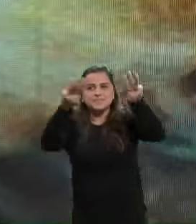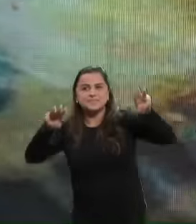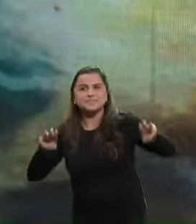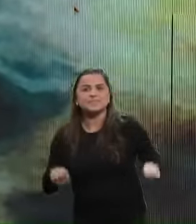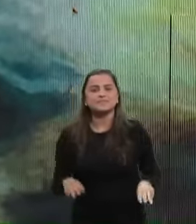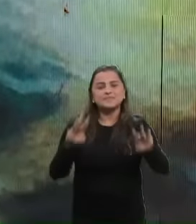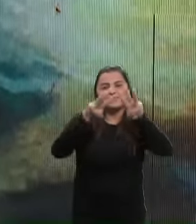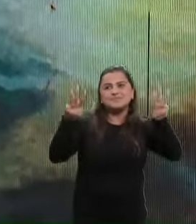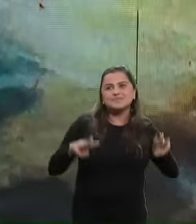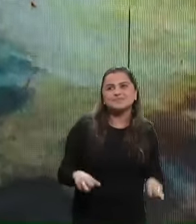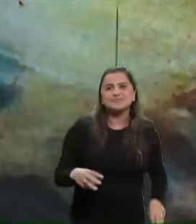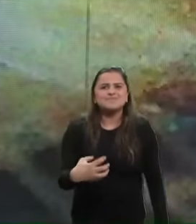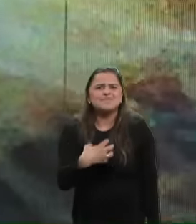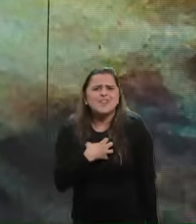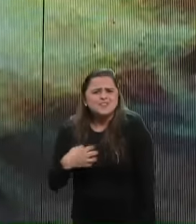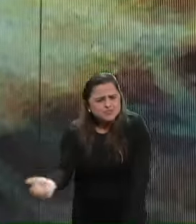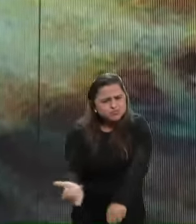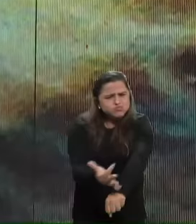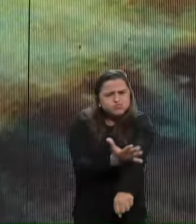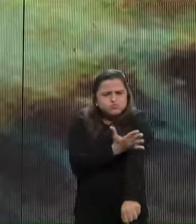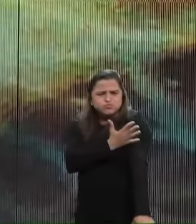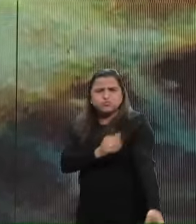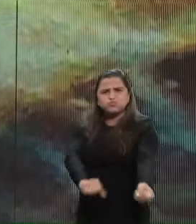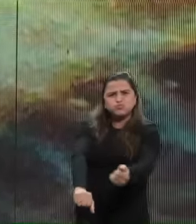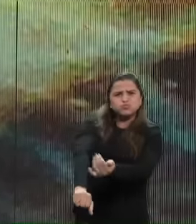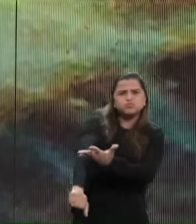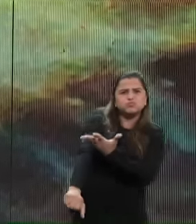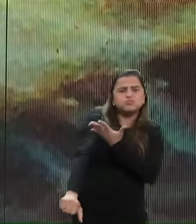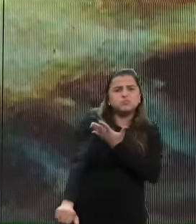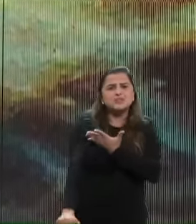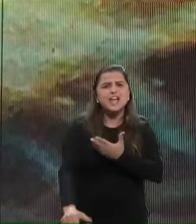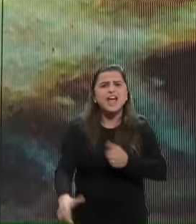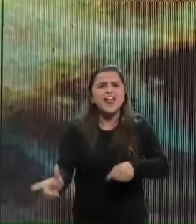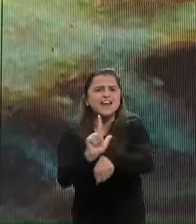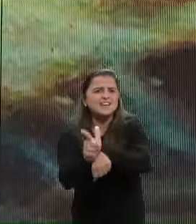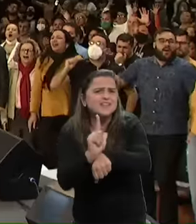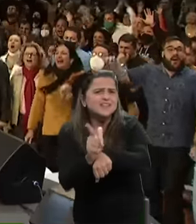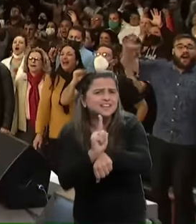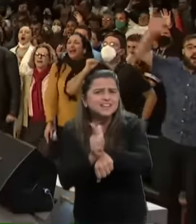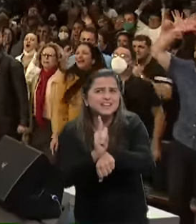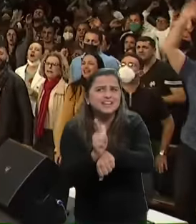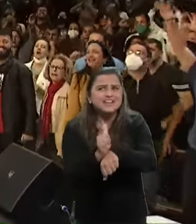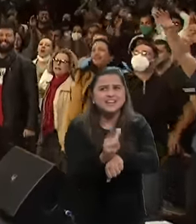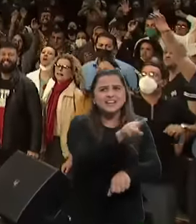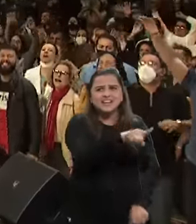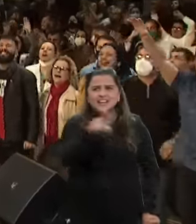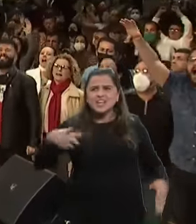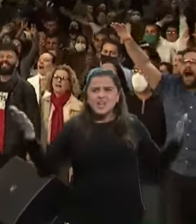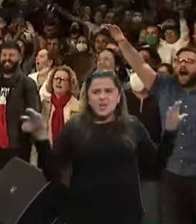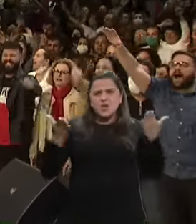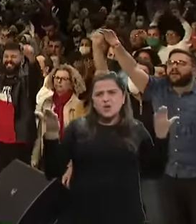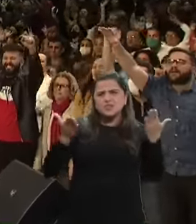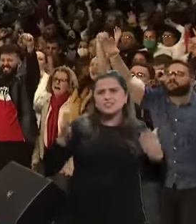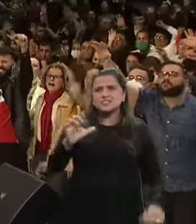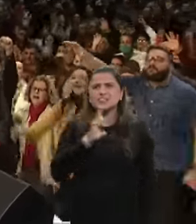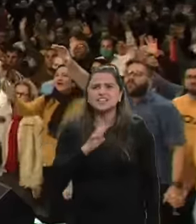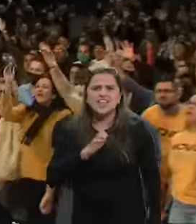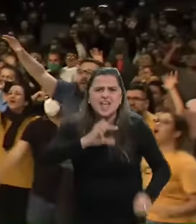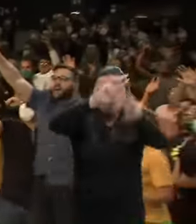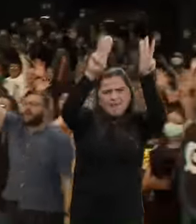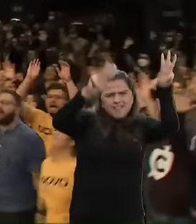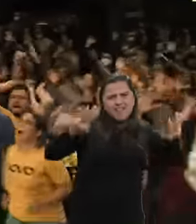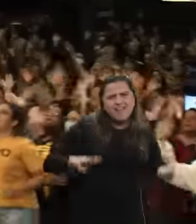Yo estoy ficando arrepiado. Iglesia Lagoinha, hoy tem